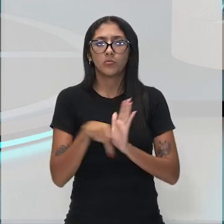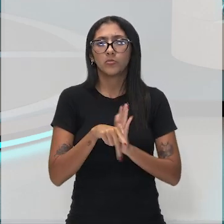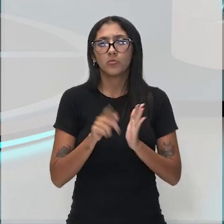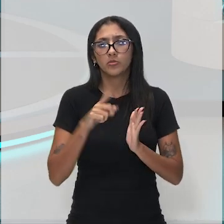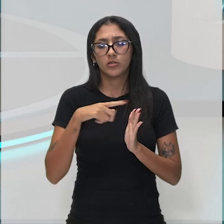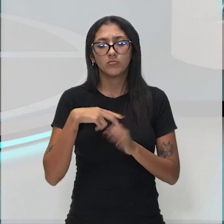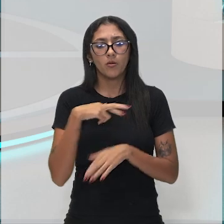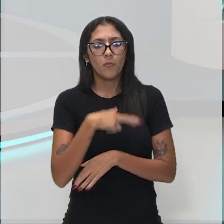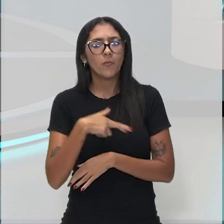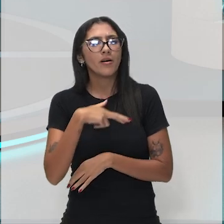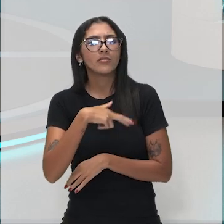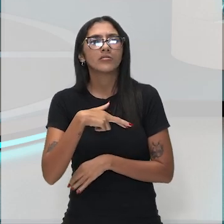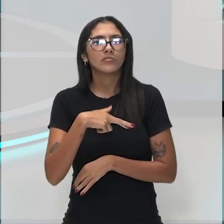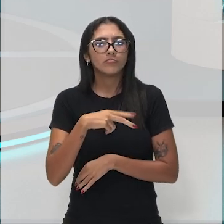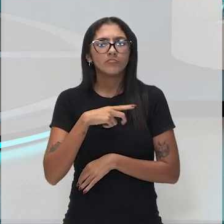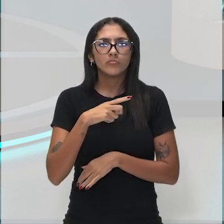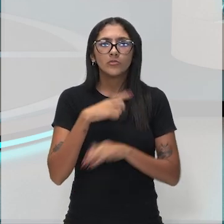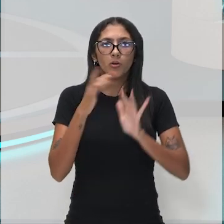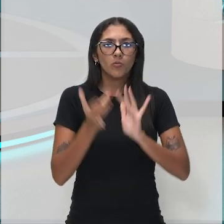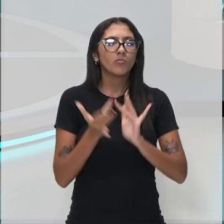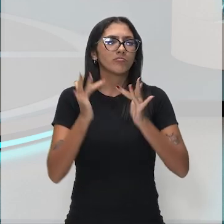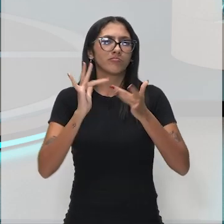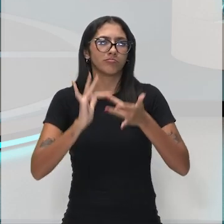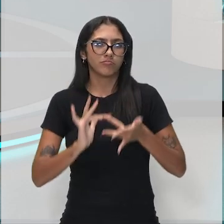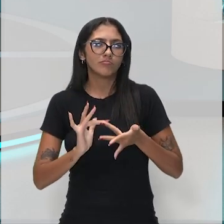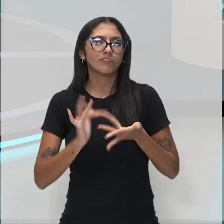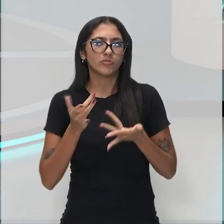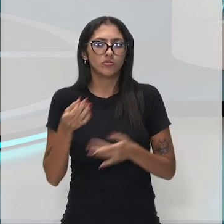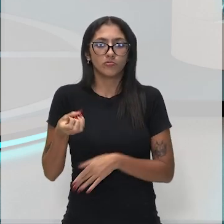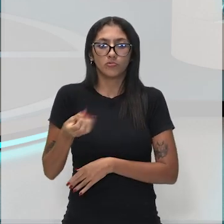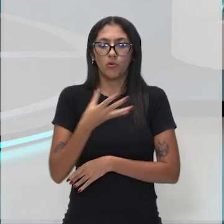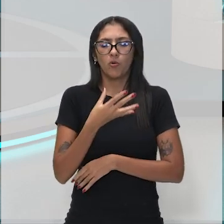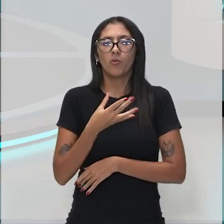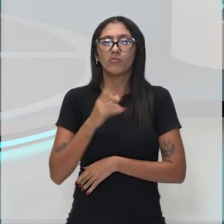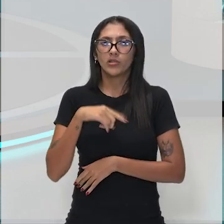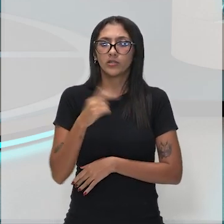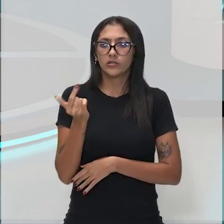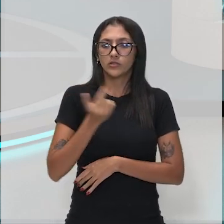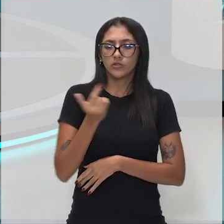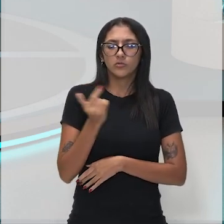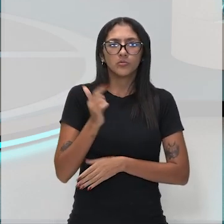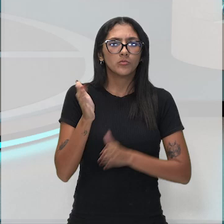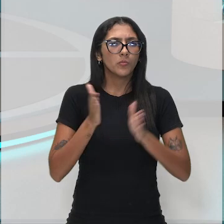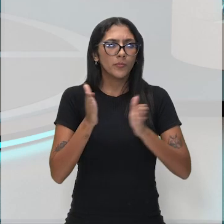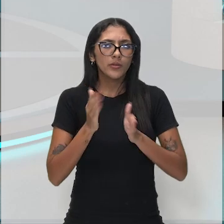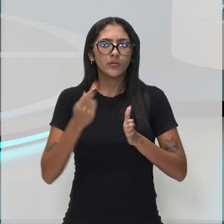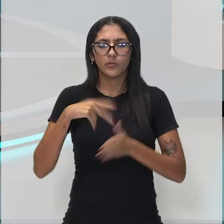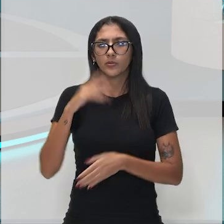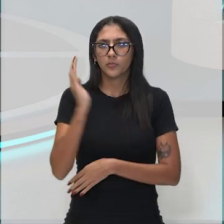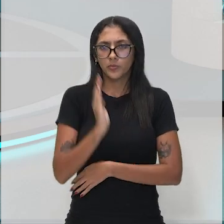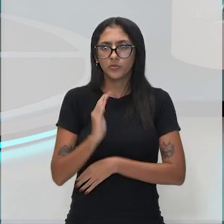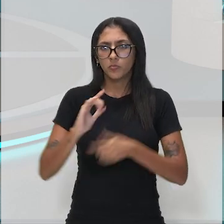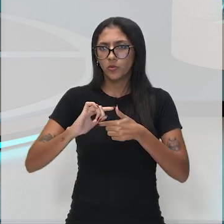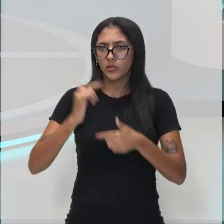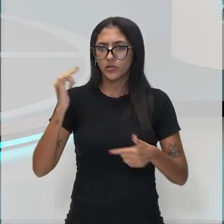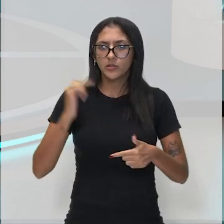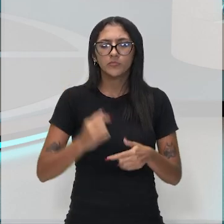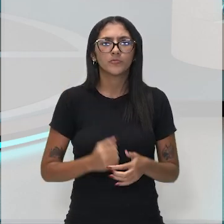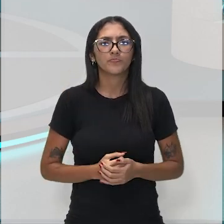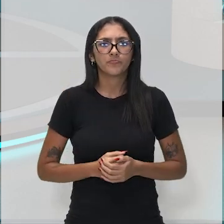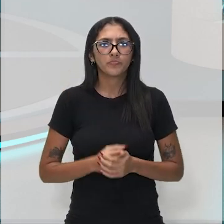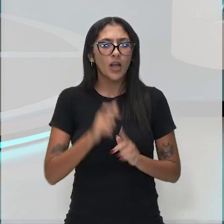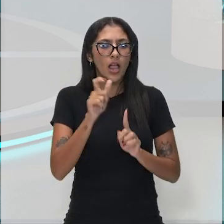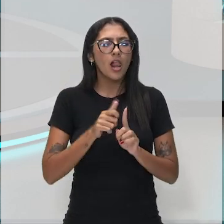ao contexto de produção exatamente desse período do modernismo no Brasil. Ela foi uma autora que